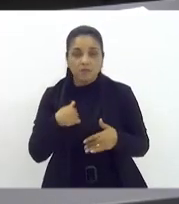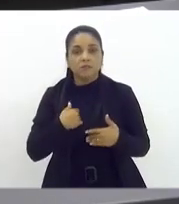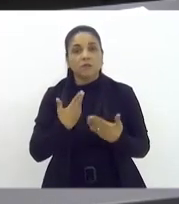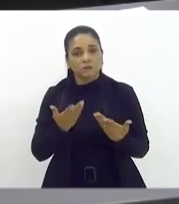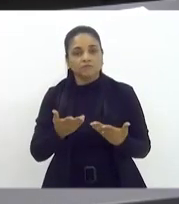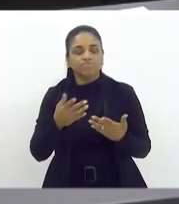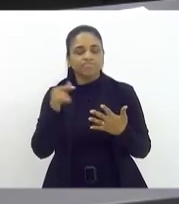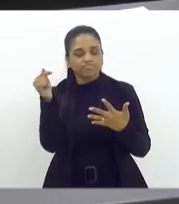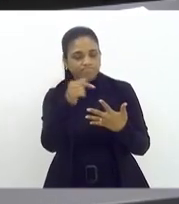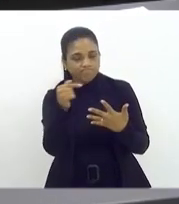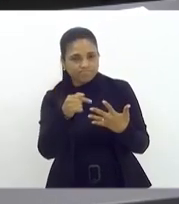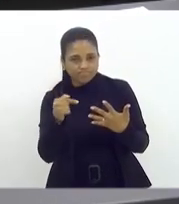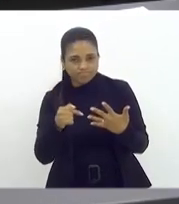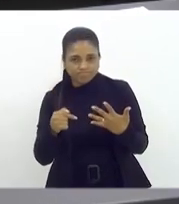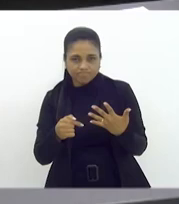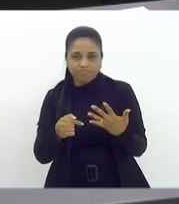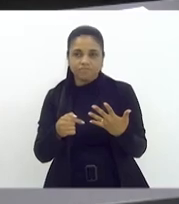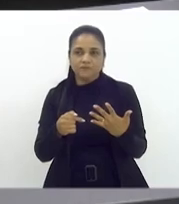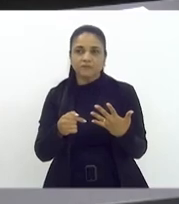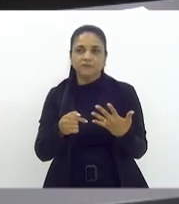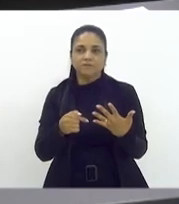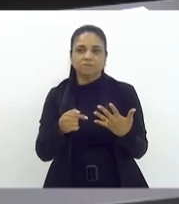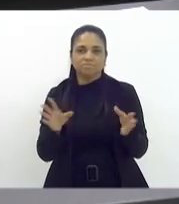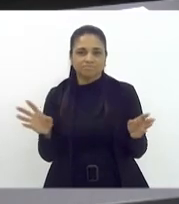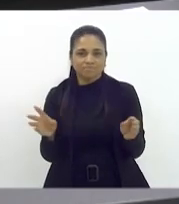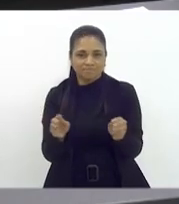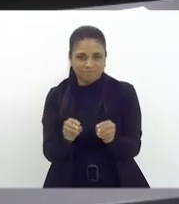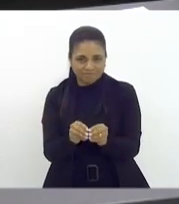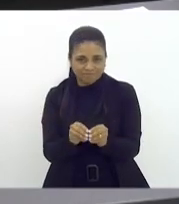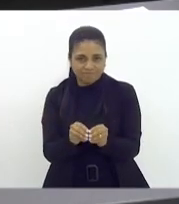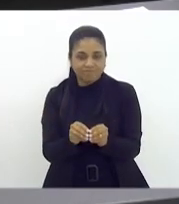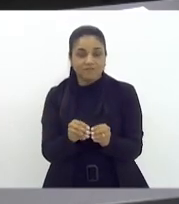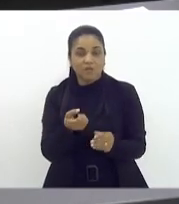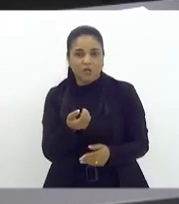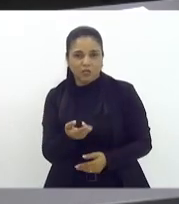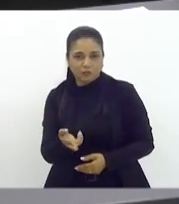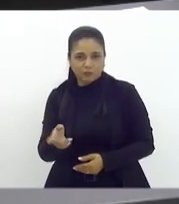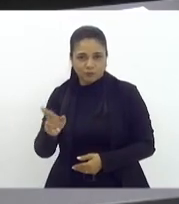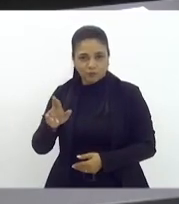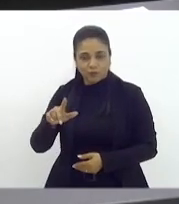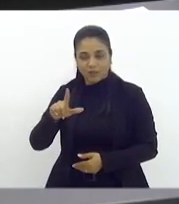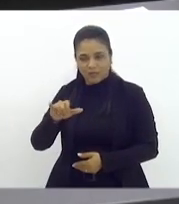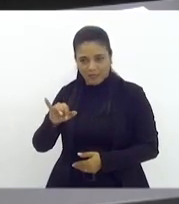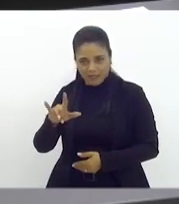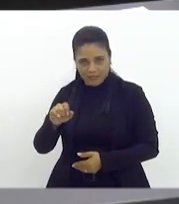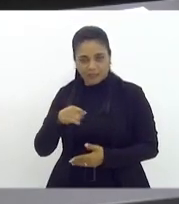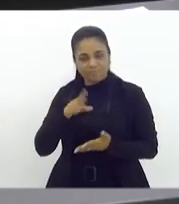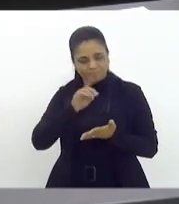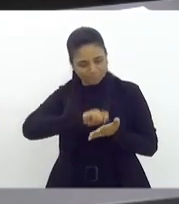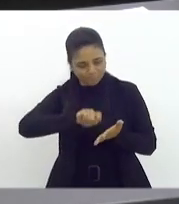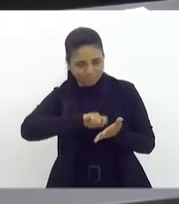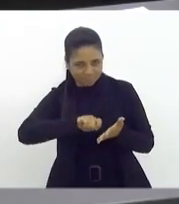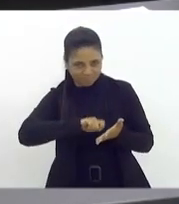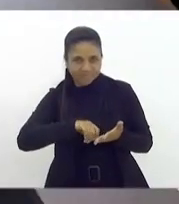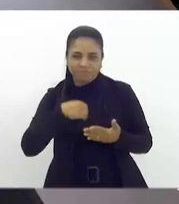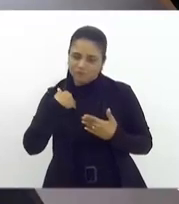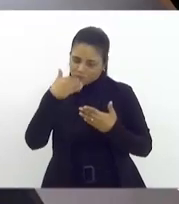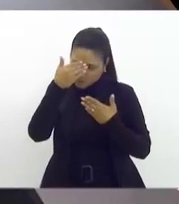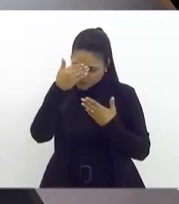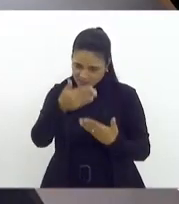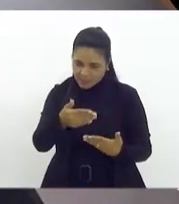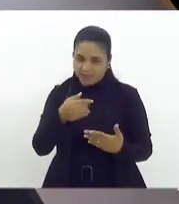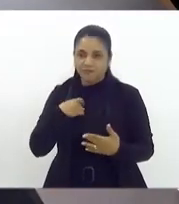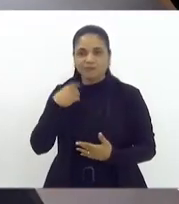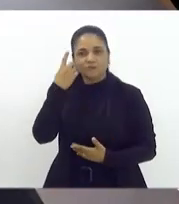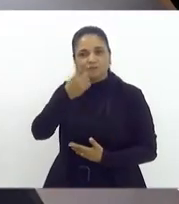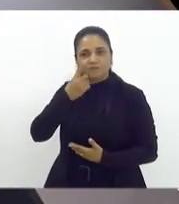Presidente eu termino por aqui porque a doutora fez as anotações do que eu falei muito obrigado muito obrigado